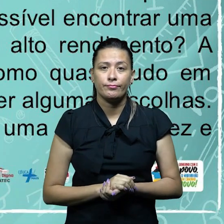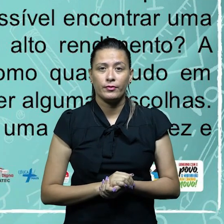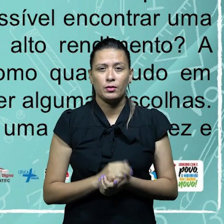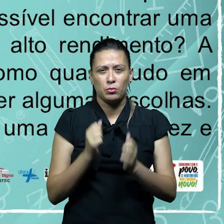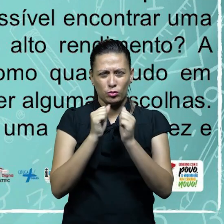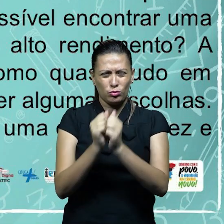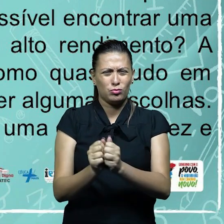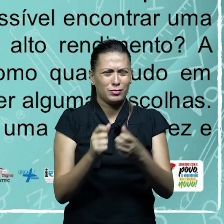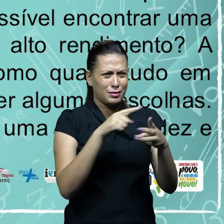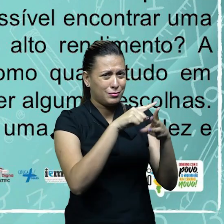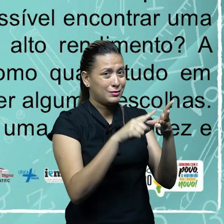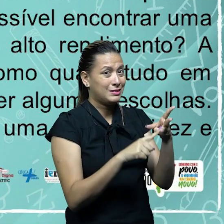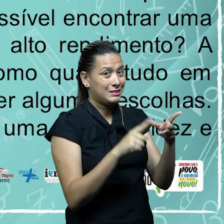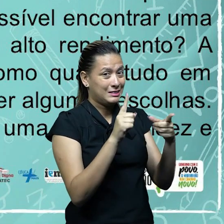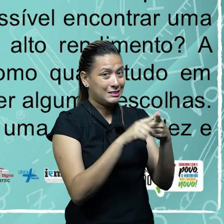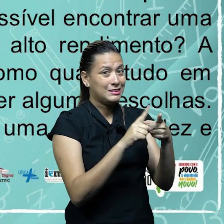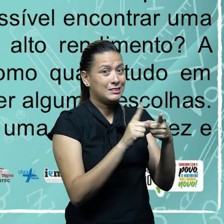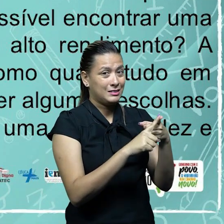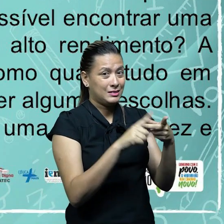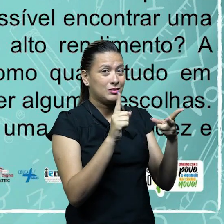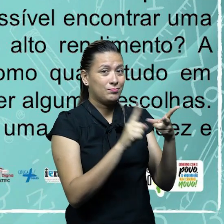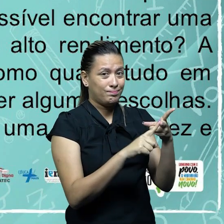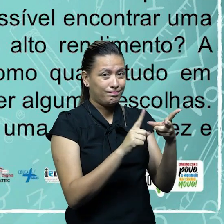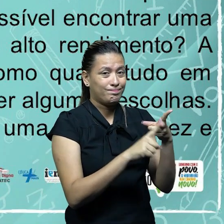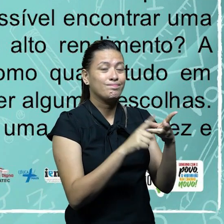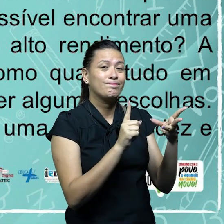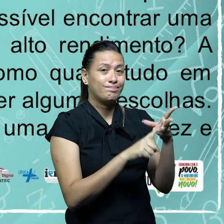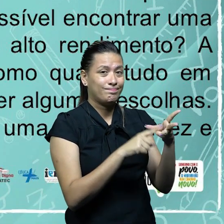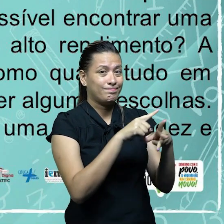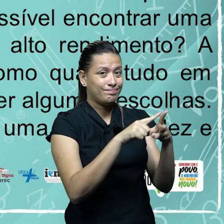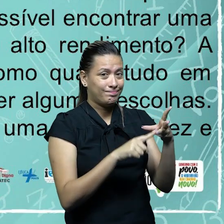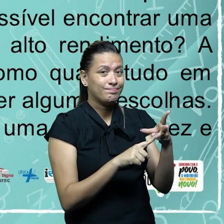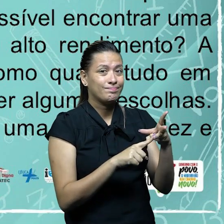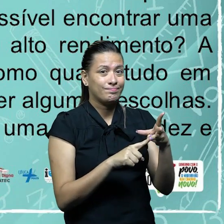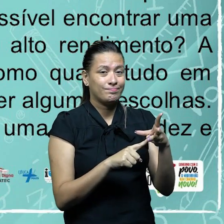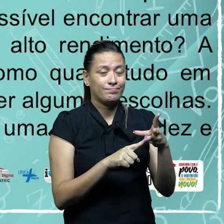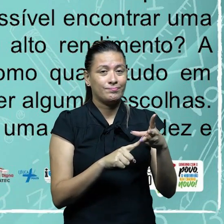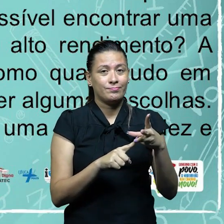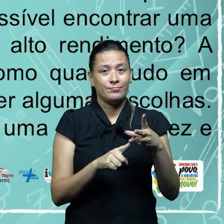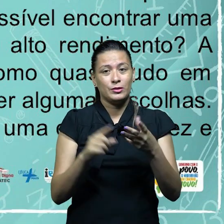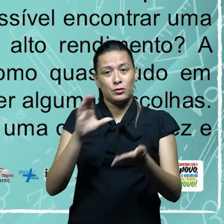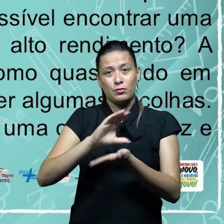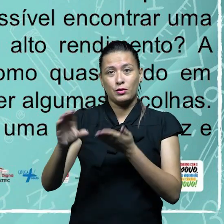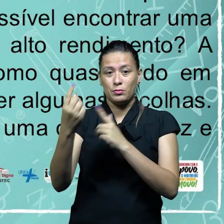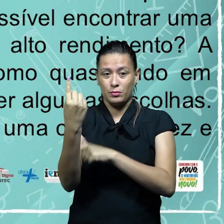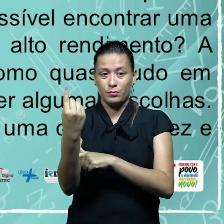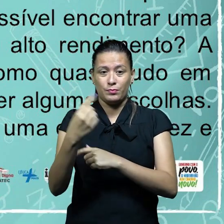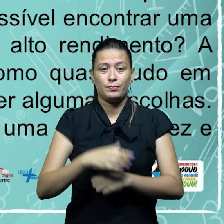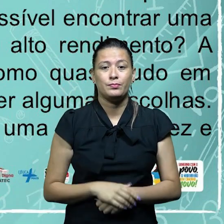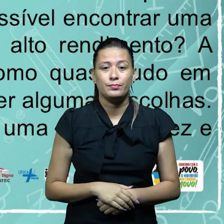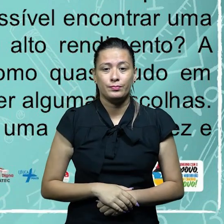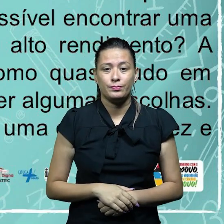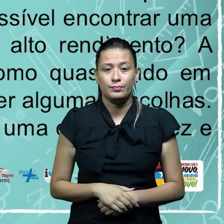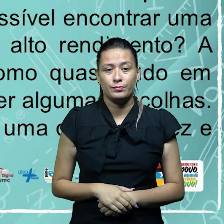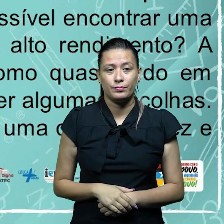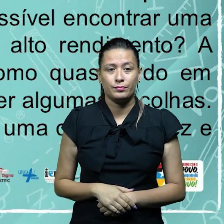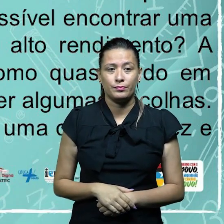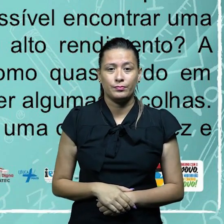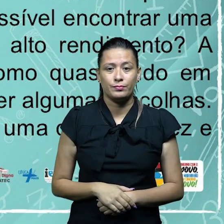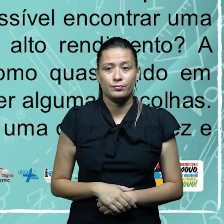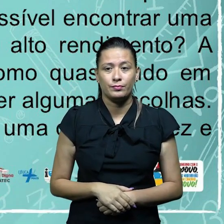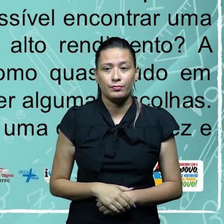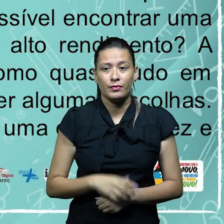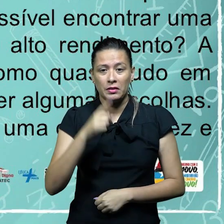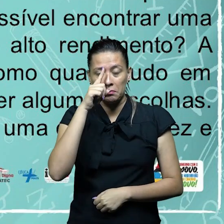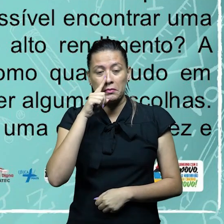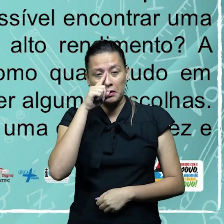que reúna baixo risco, alta liquidez e alto rendimento? Esse é o questionamento. Ó. A resposta não é das mais animadoras, assim como quase